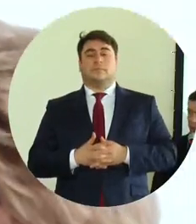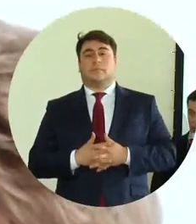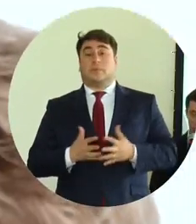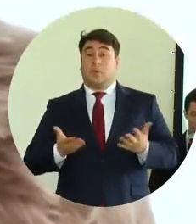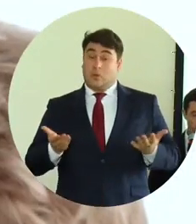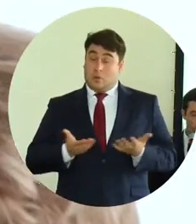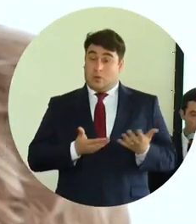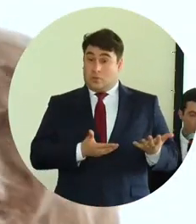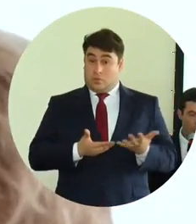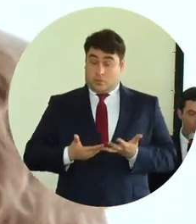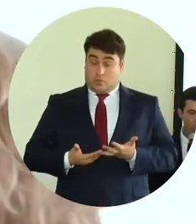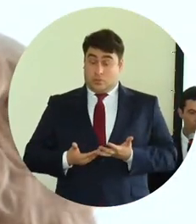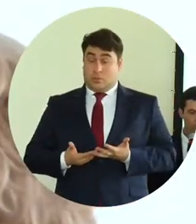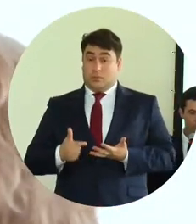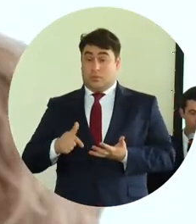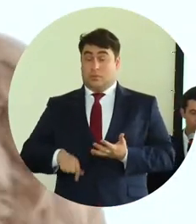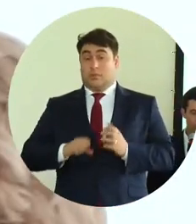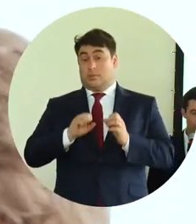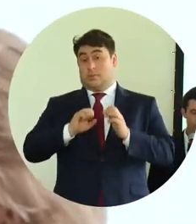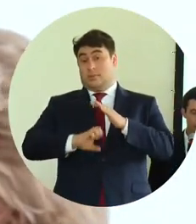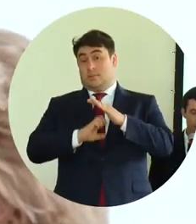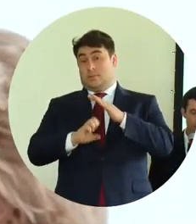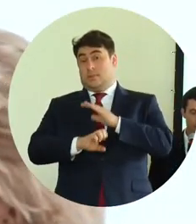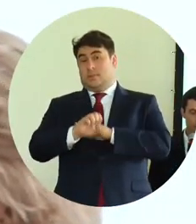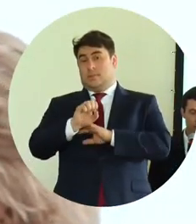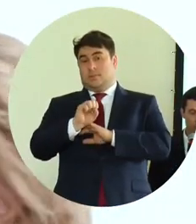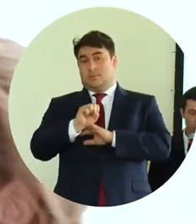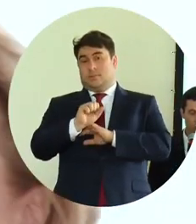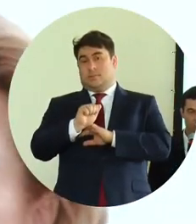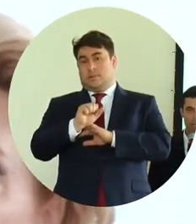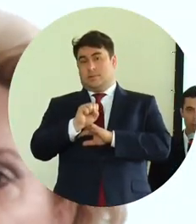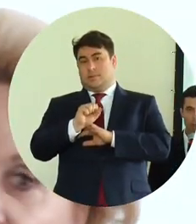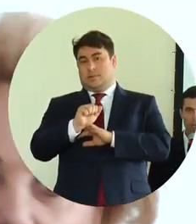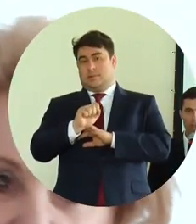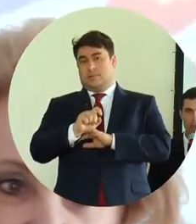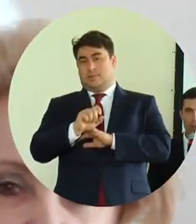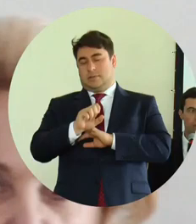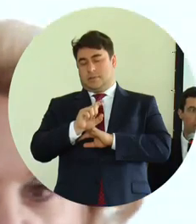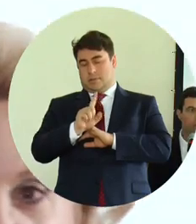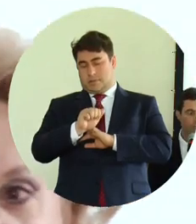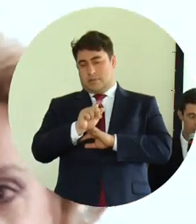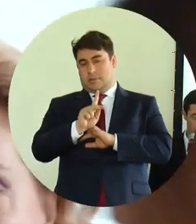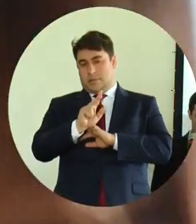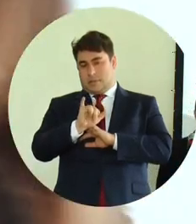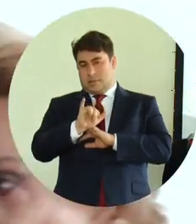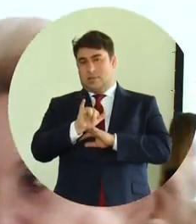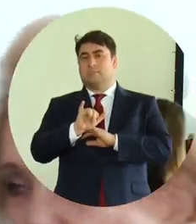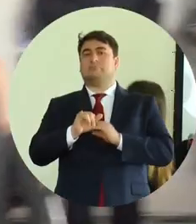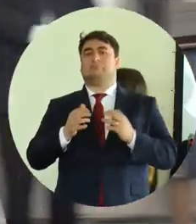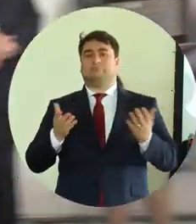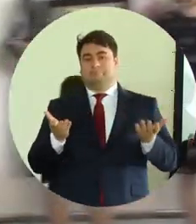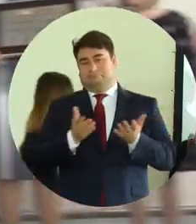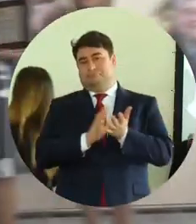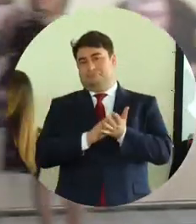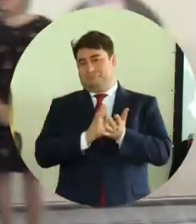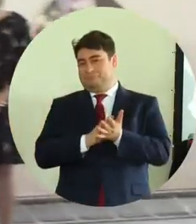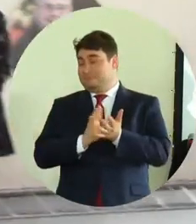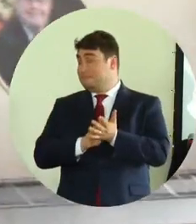Vamos convidar agora ao palco a empresa Sasazaki Indústria e Comércio.